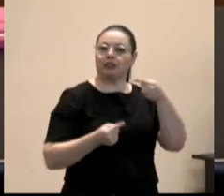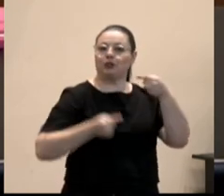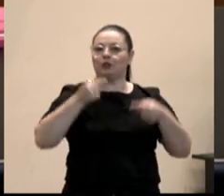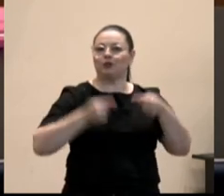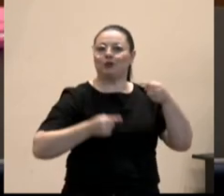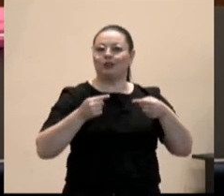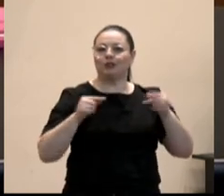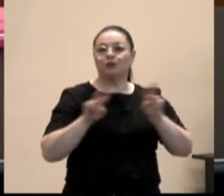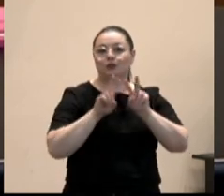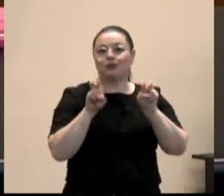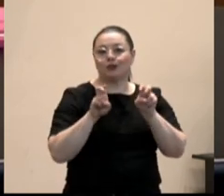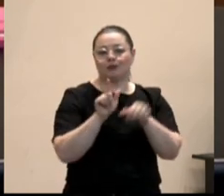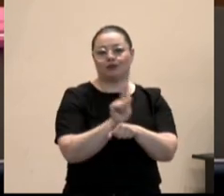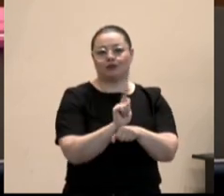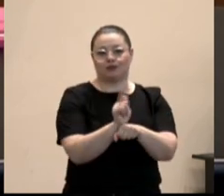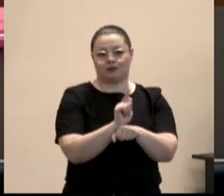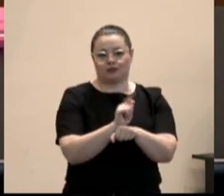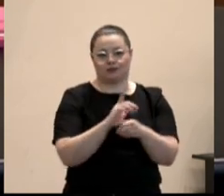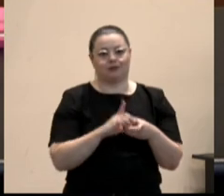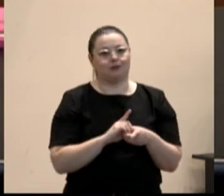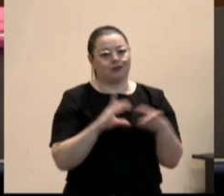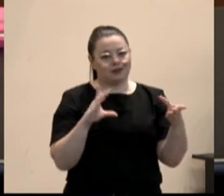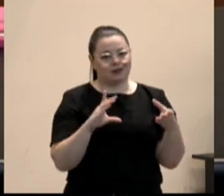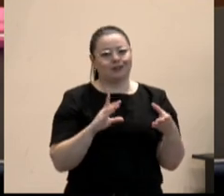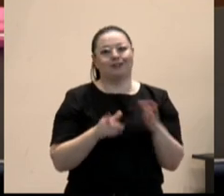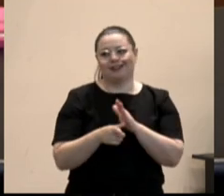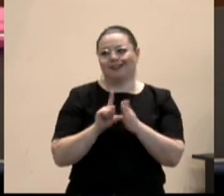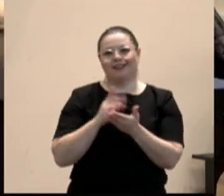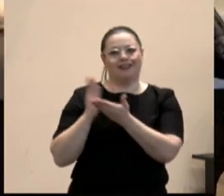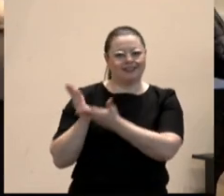questão da gestão democrática, Evandro, que eu acho que você já fez